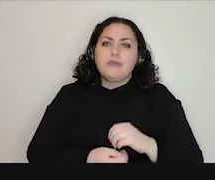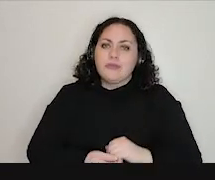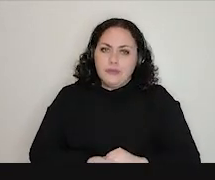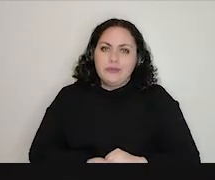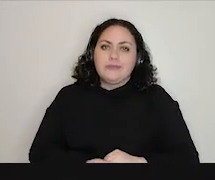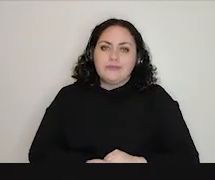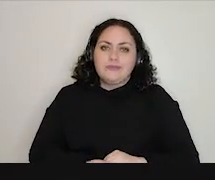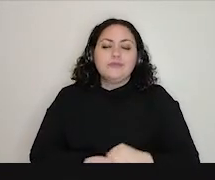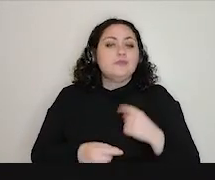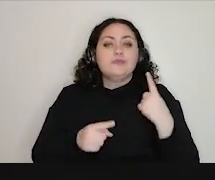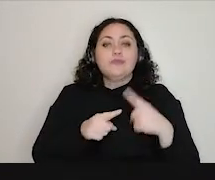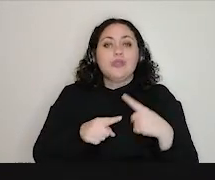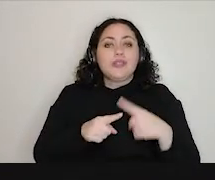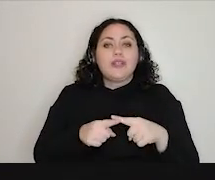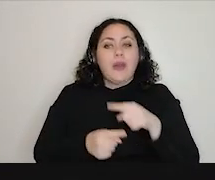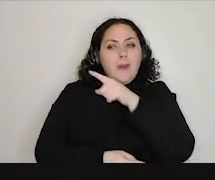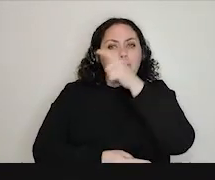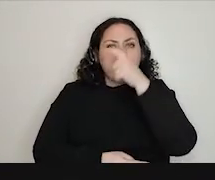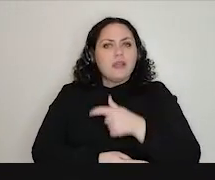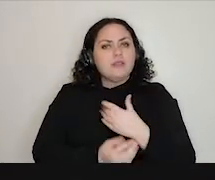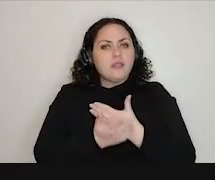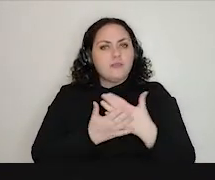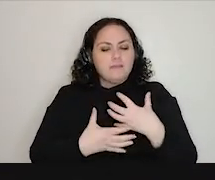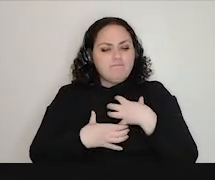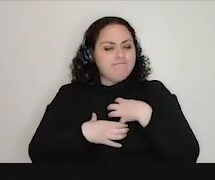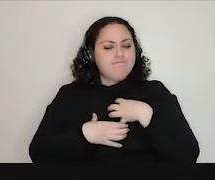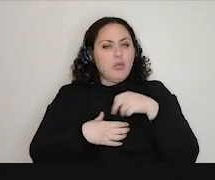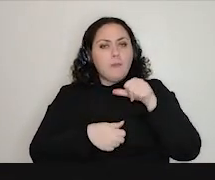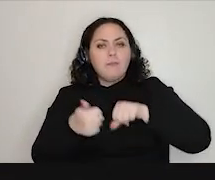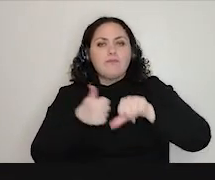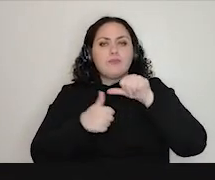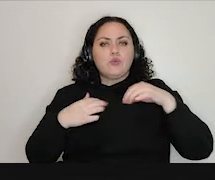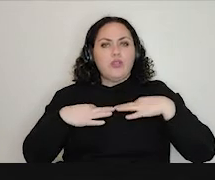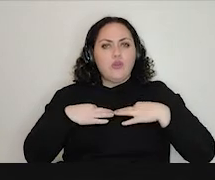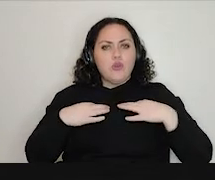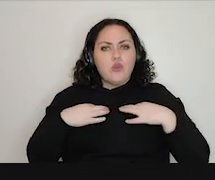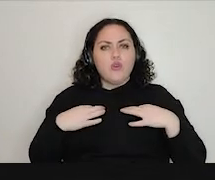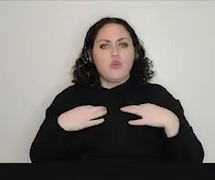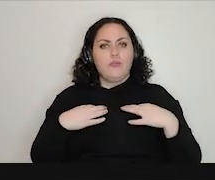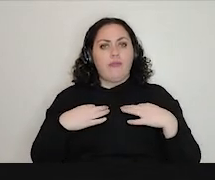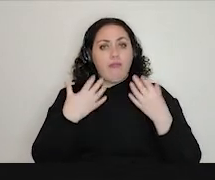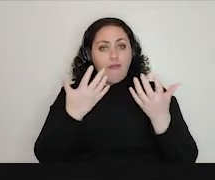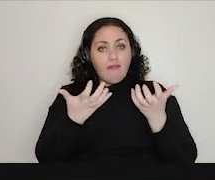a mudar o seu jeito de vestir, que passa para ser aceito naquele